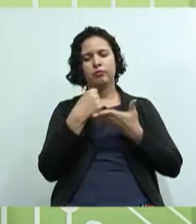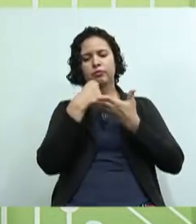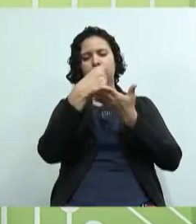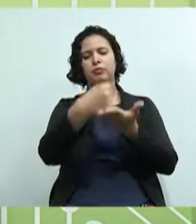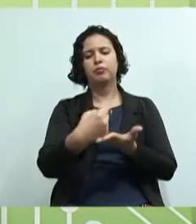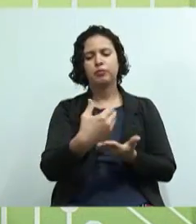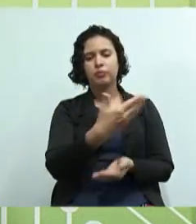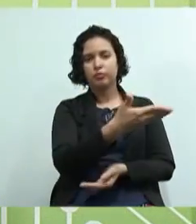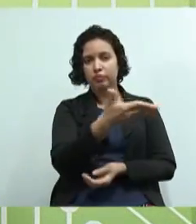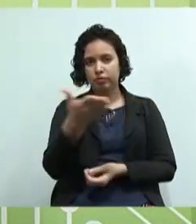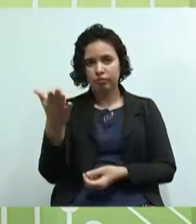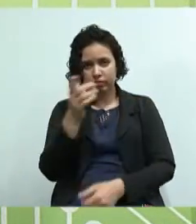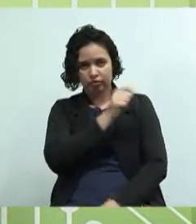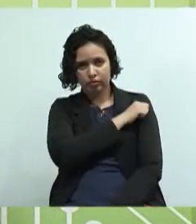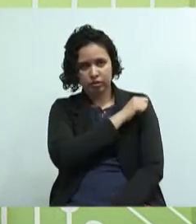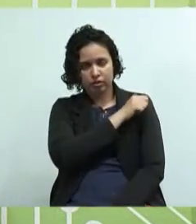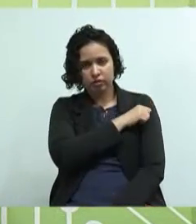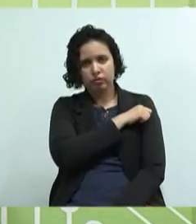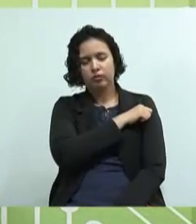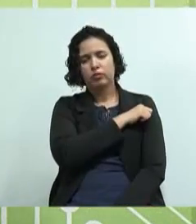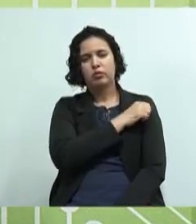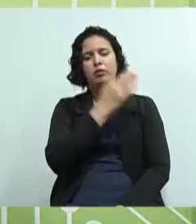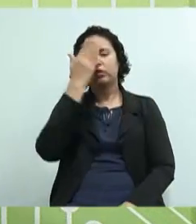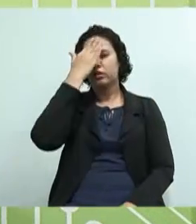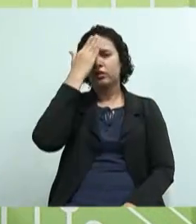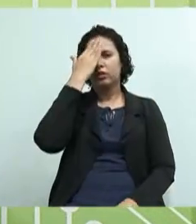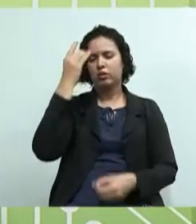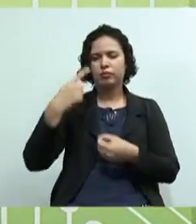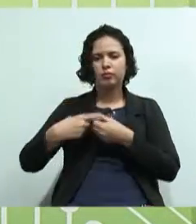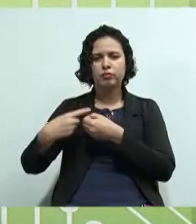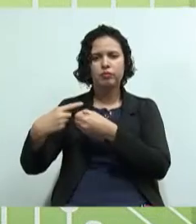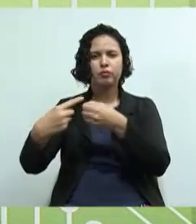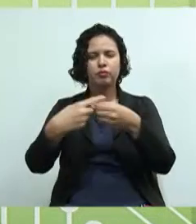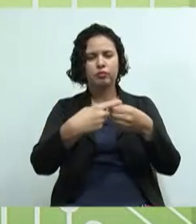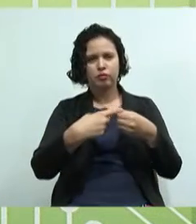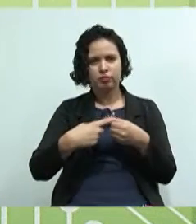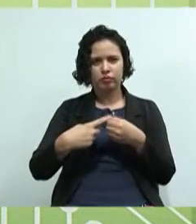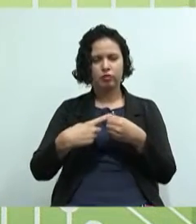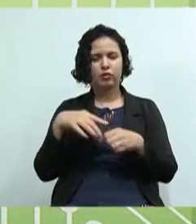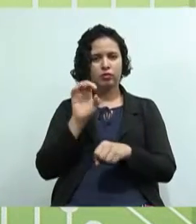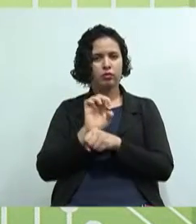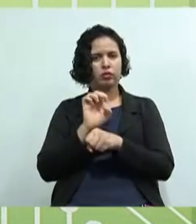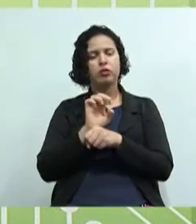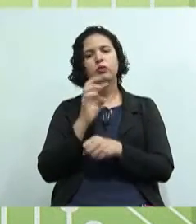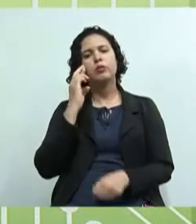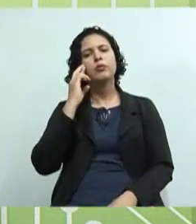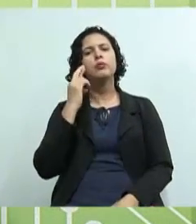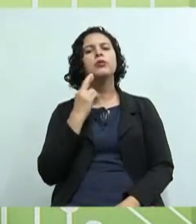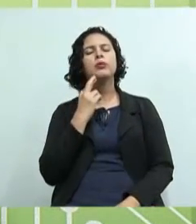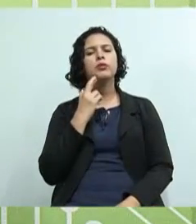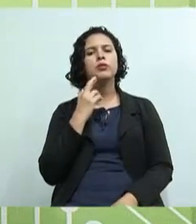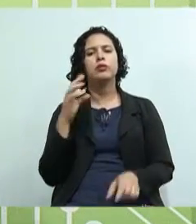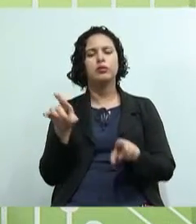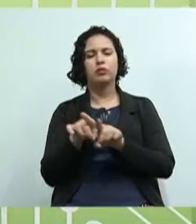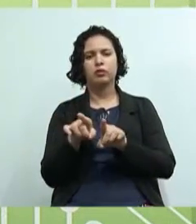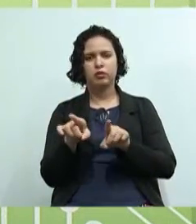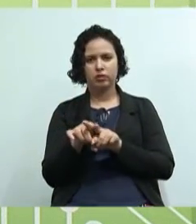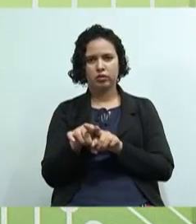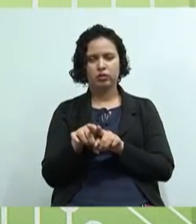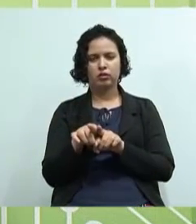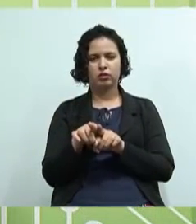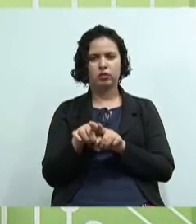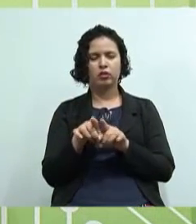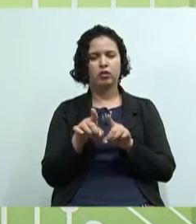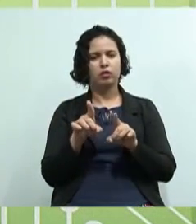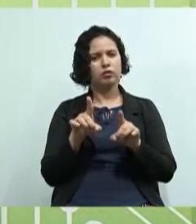até você, seja você onde estiver, e nós sabemos que são vários municípios aí do nosso estado de Rondônia, e é claro, depois que essa aula